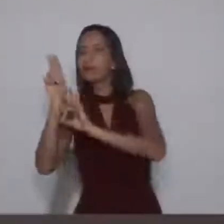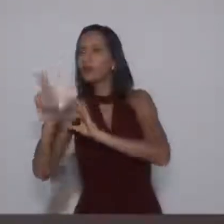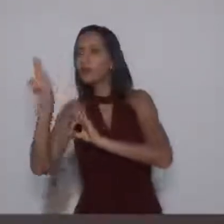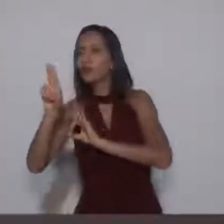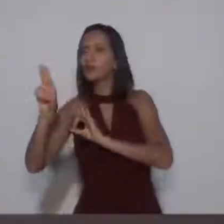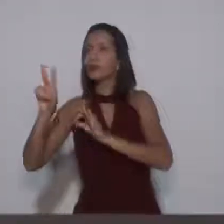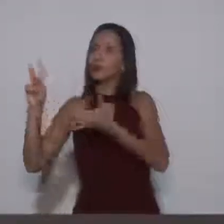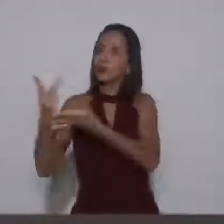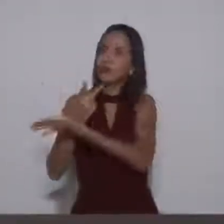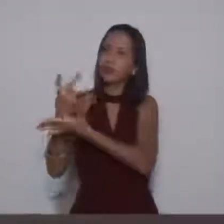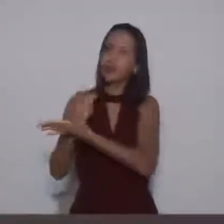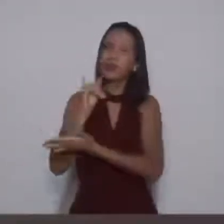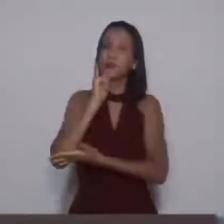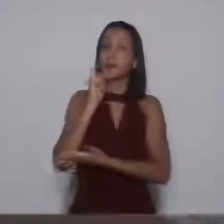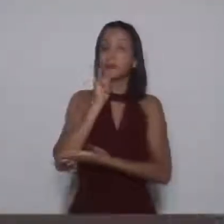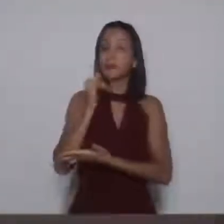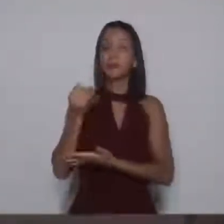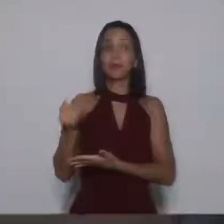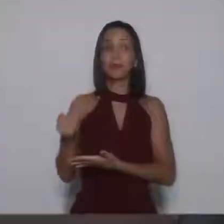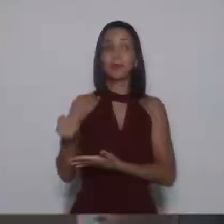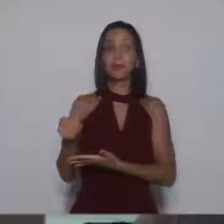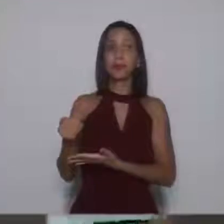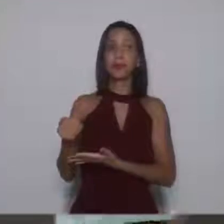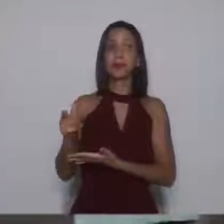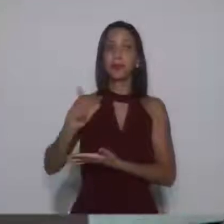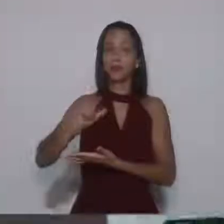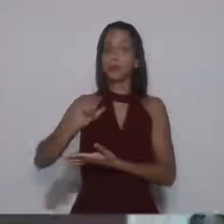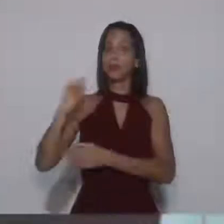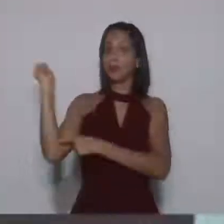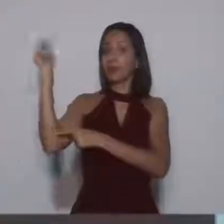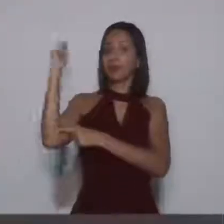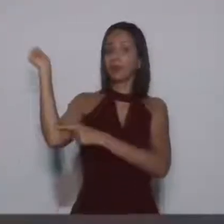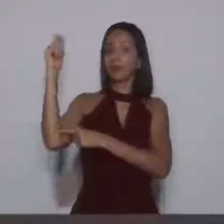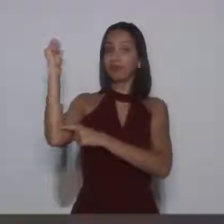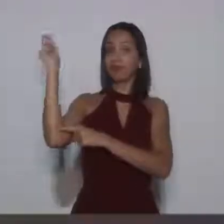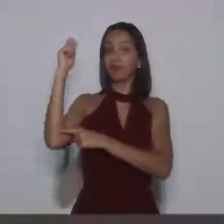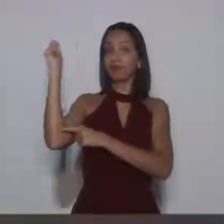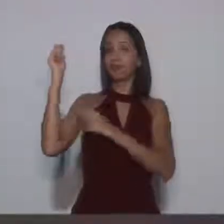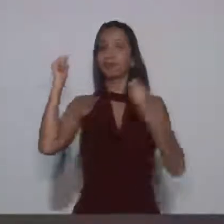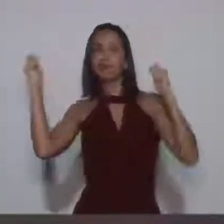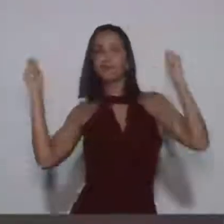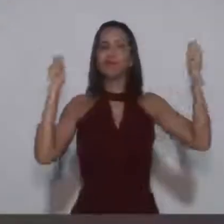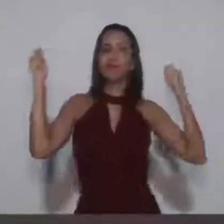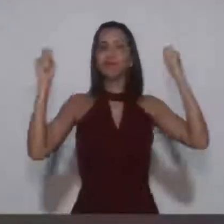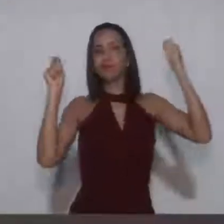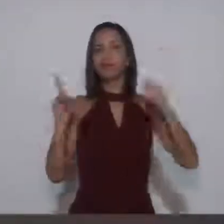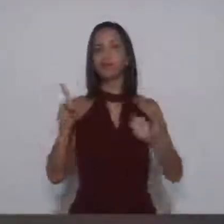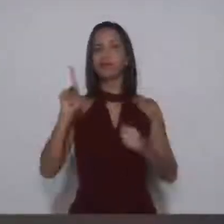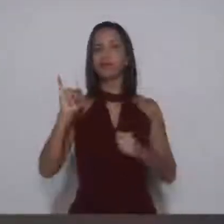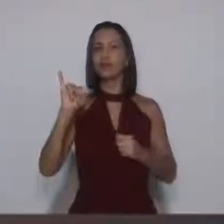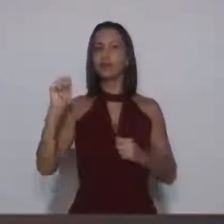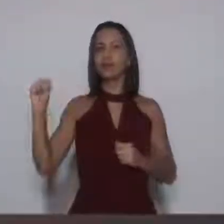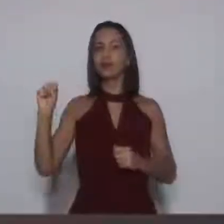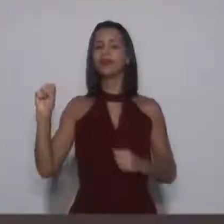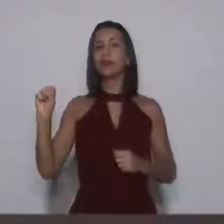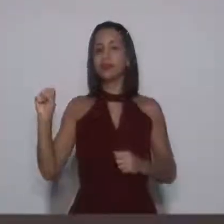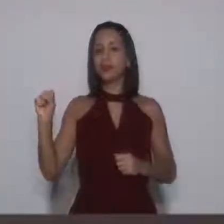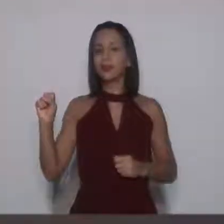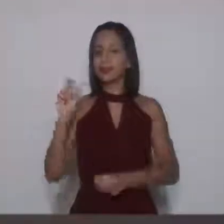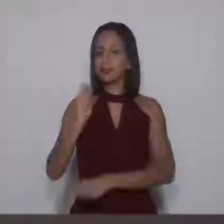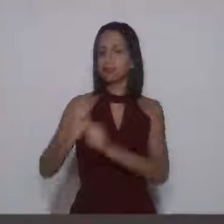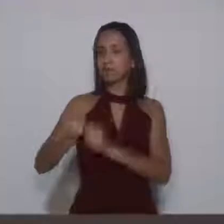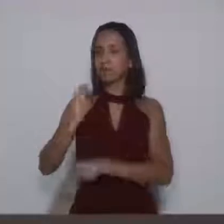Exemplo, lá no acidente da Boate Kiss, quando os meninos lá da banda utilizaram um